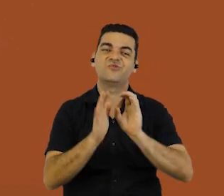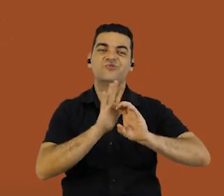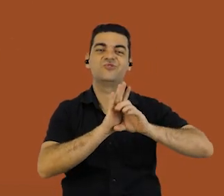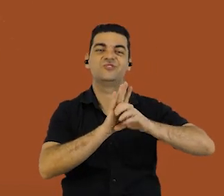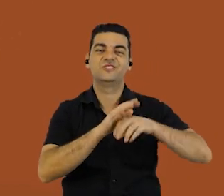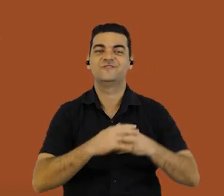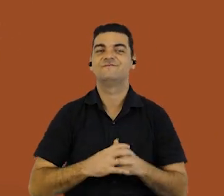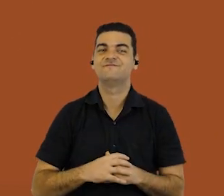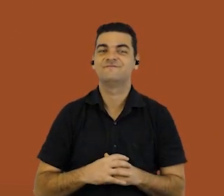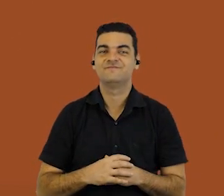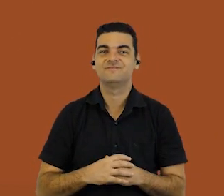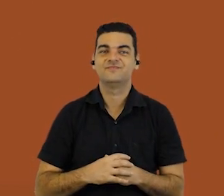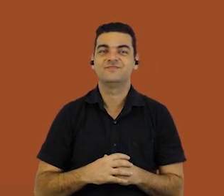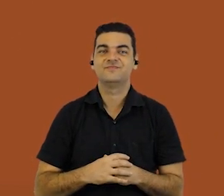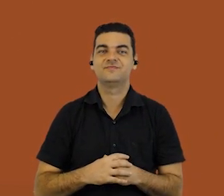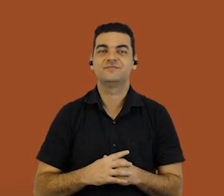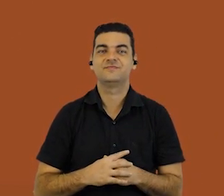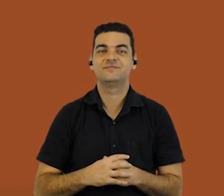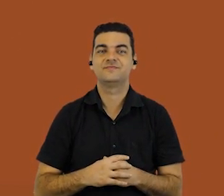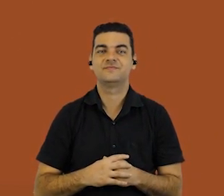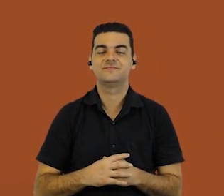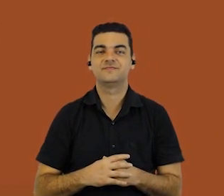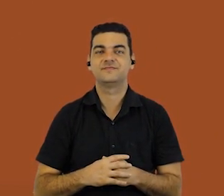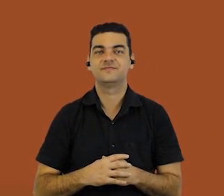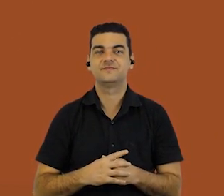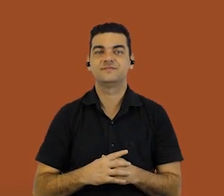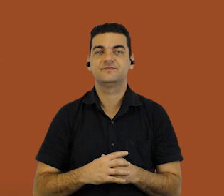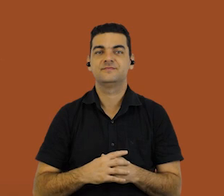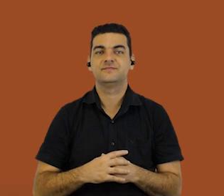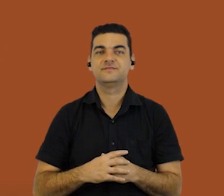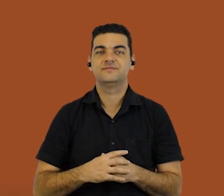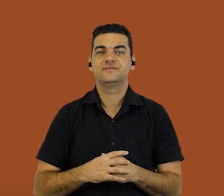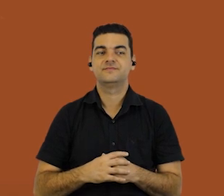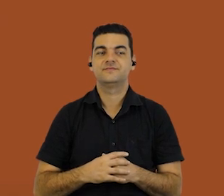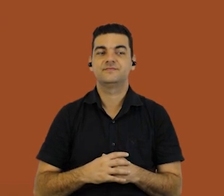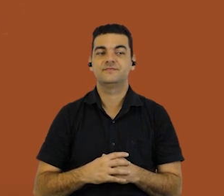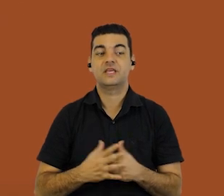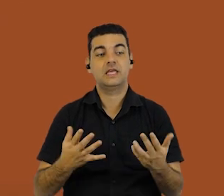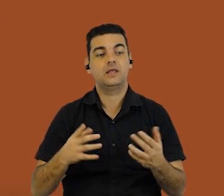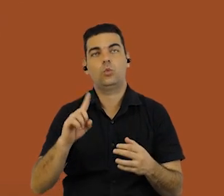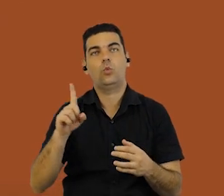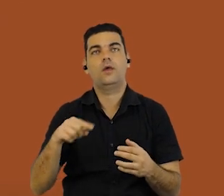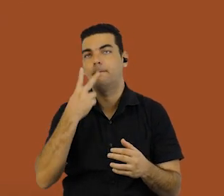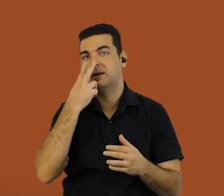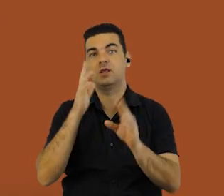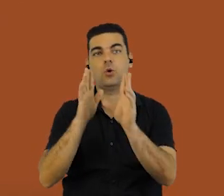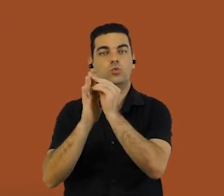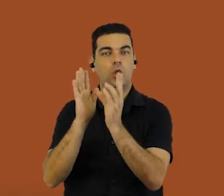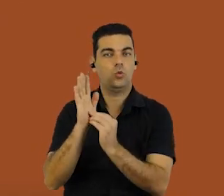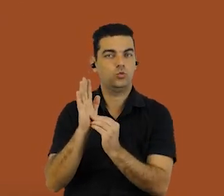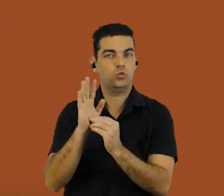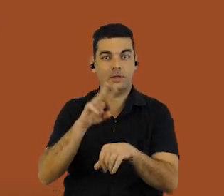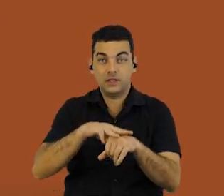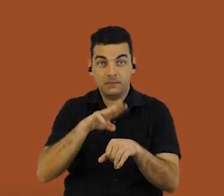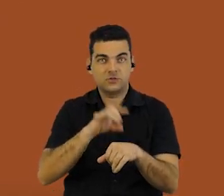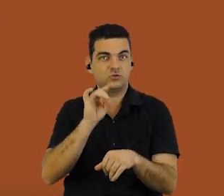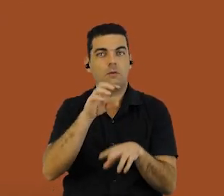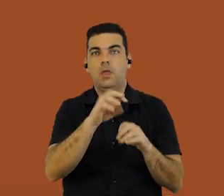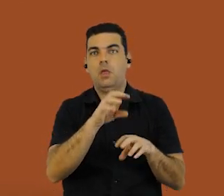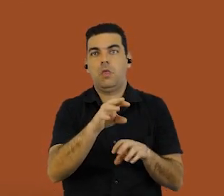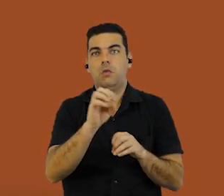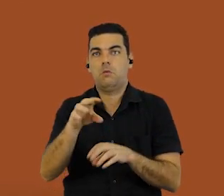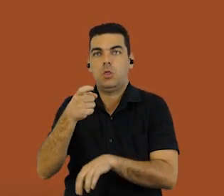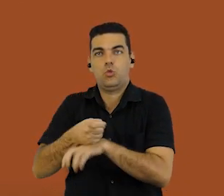conceitos. Mais do que tratar de conteúdos